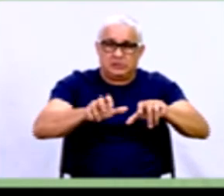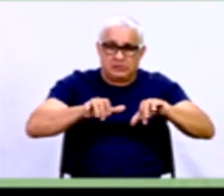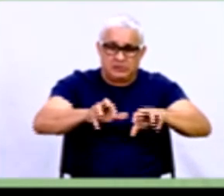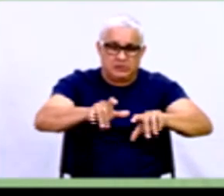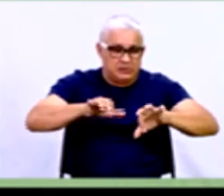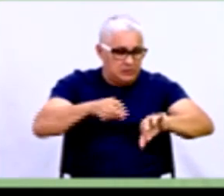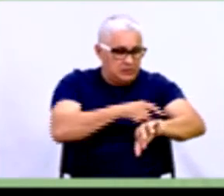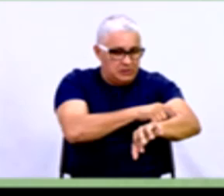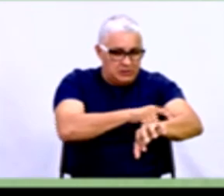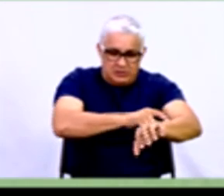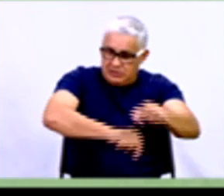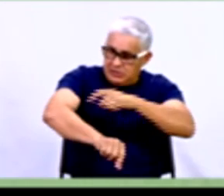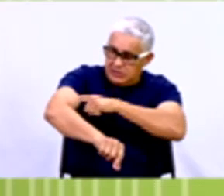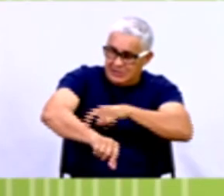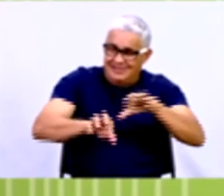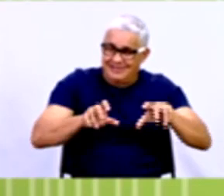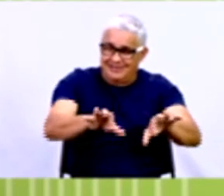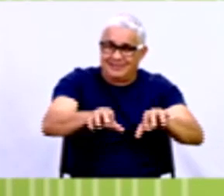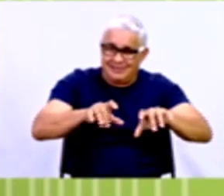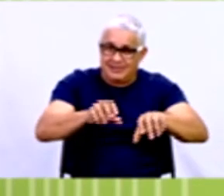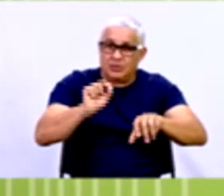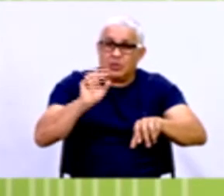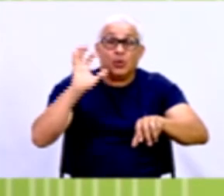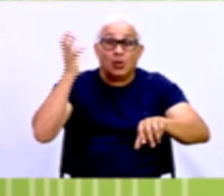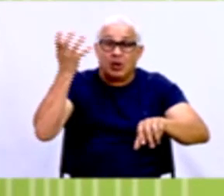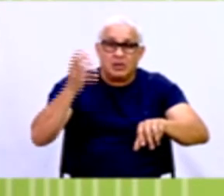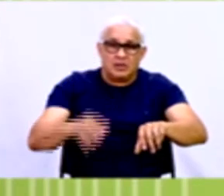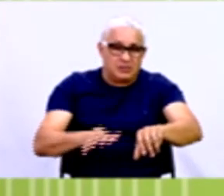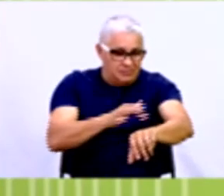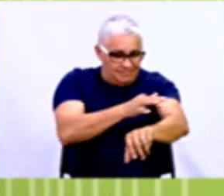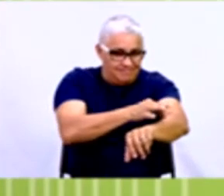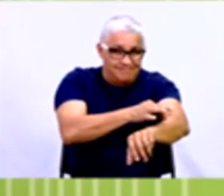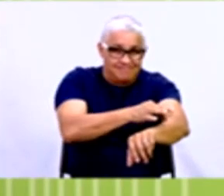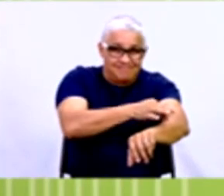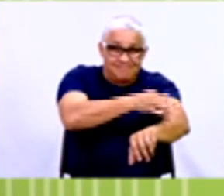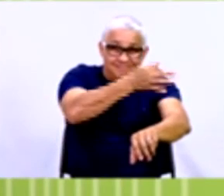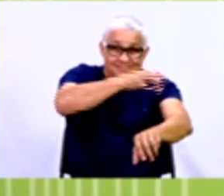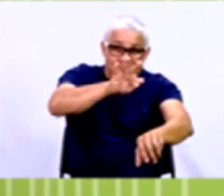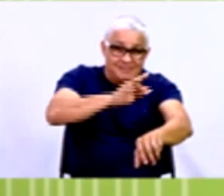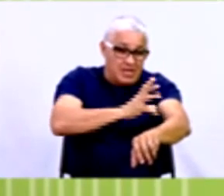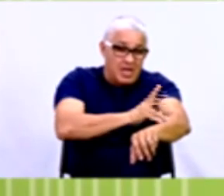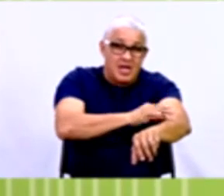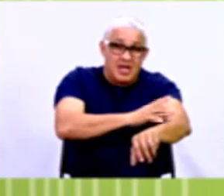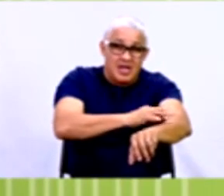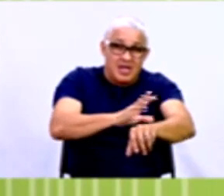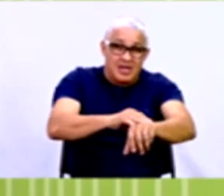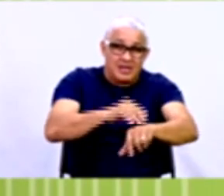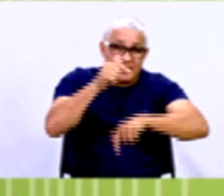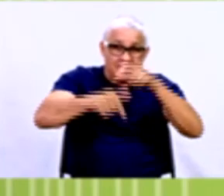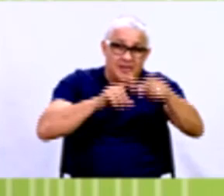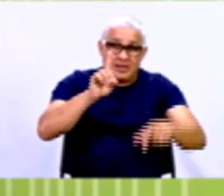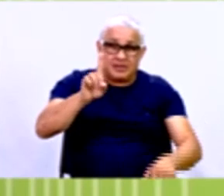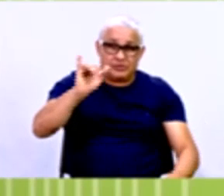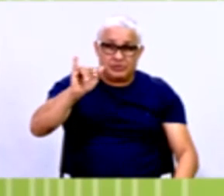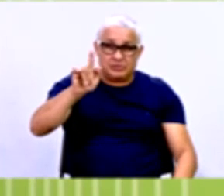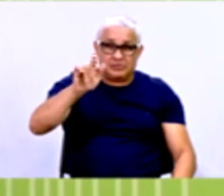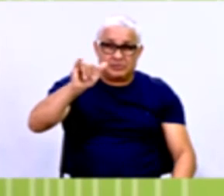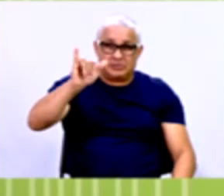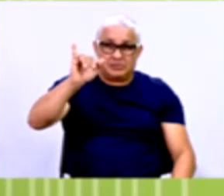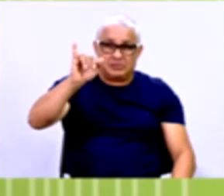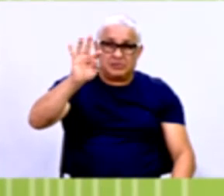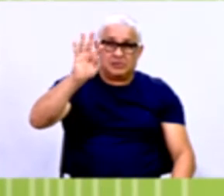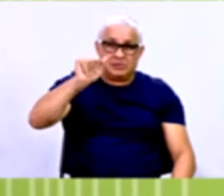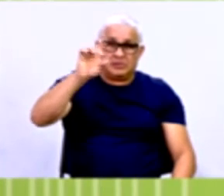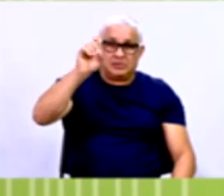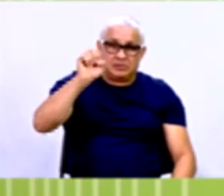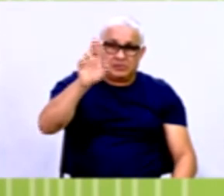esse movimento repetitivo causou uma tendinite, que é uma inflamação nos seus tendões. Ele trabalha como digitador. Aí eu pergunto para você,